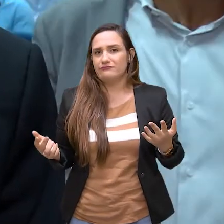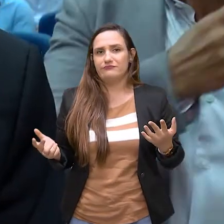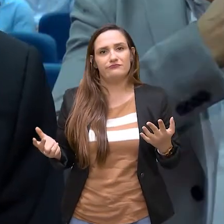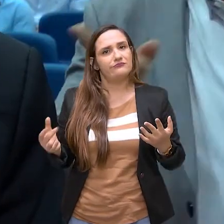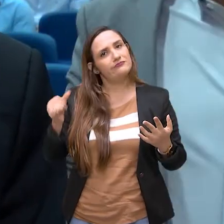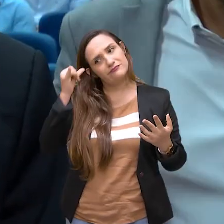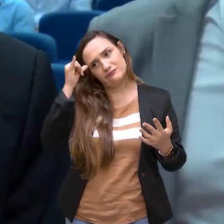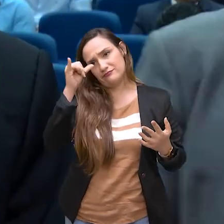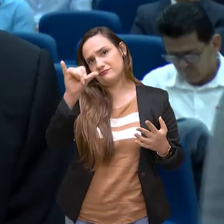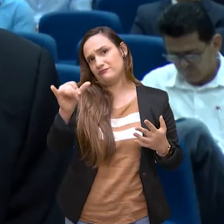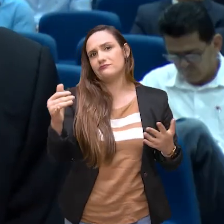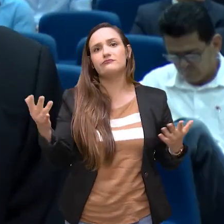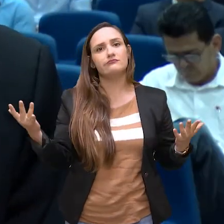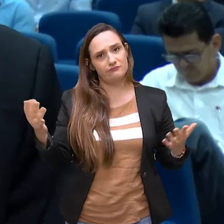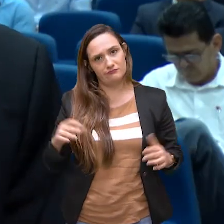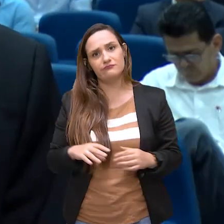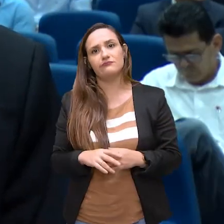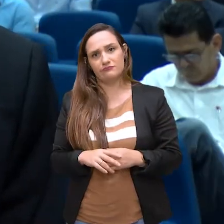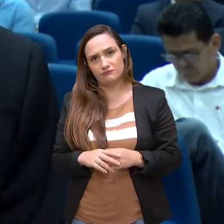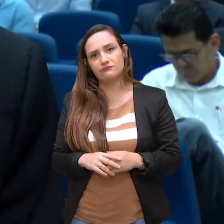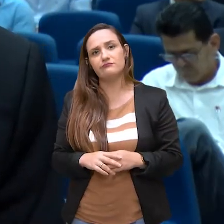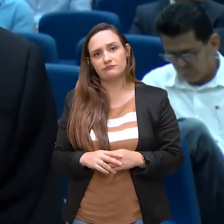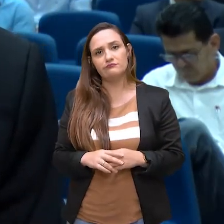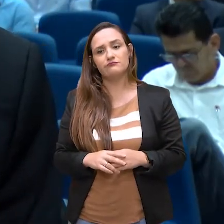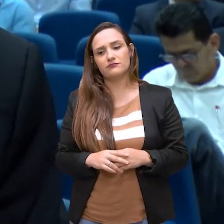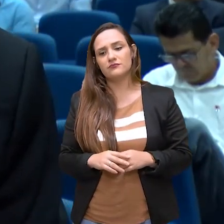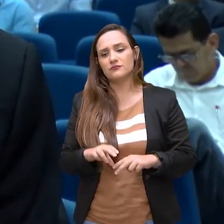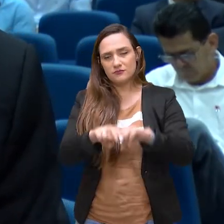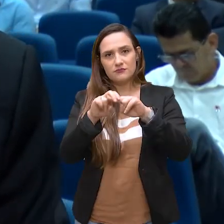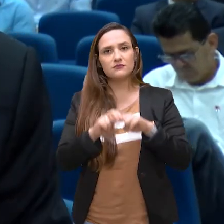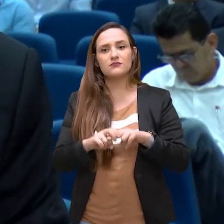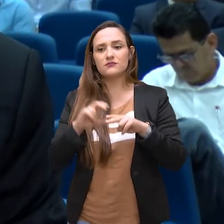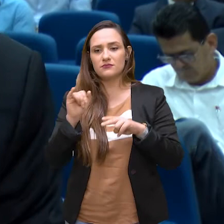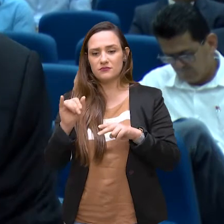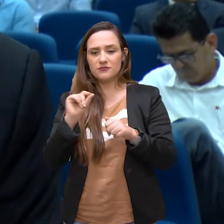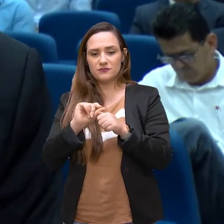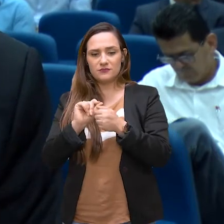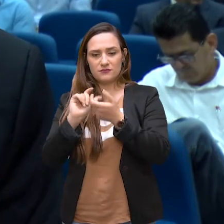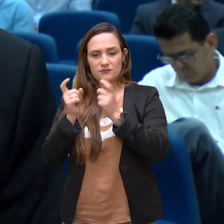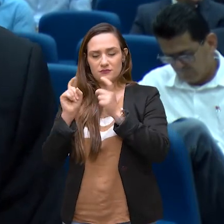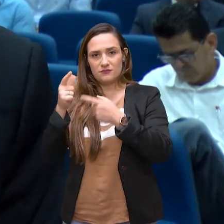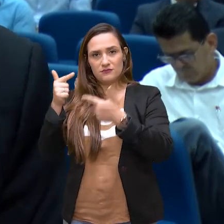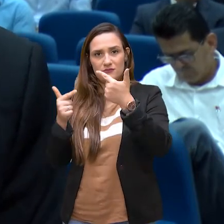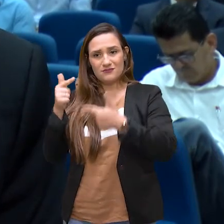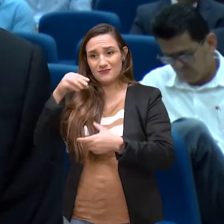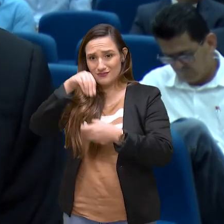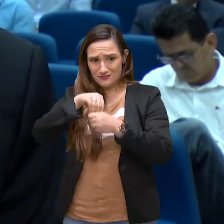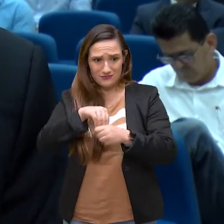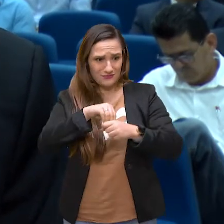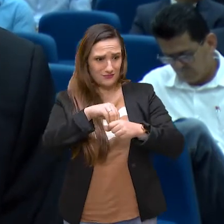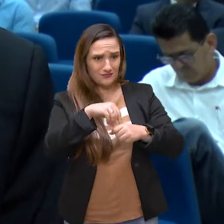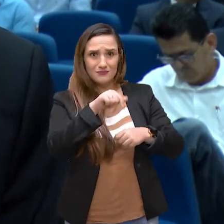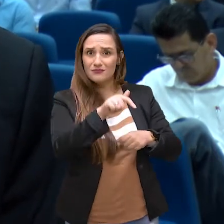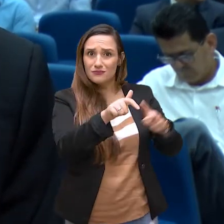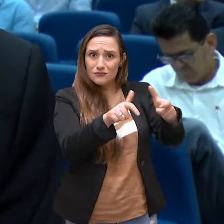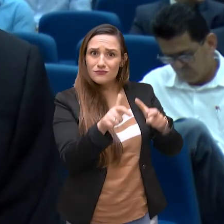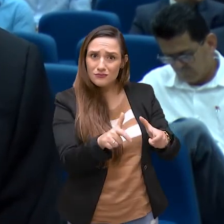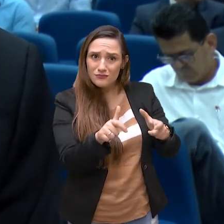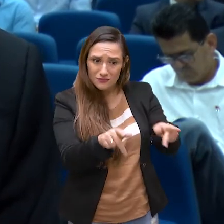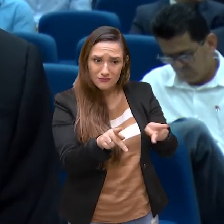é recomendável que sejam evitados. Então, nesse caso, reuniões político-eleitorais dentro de órgãos